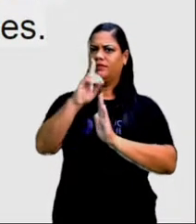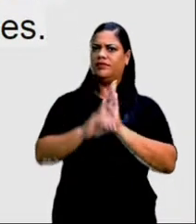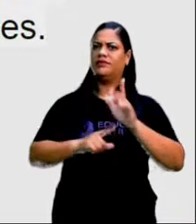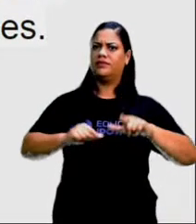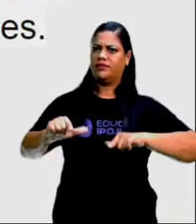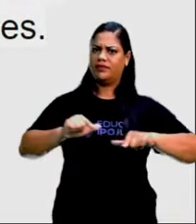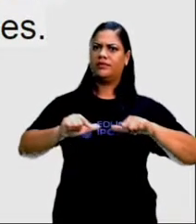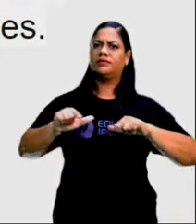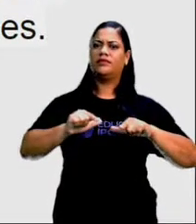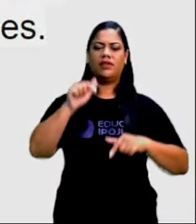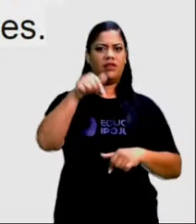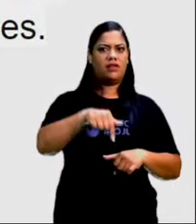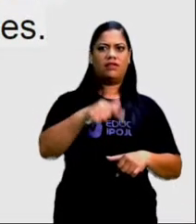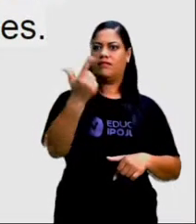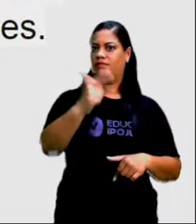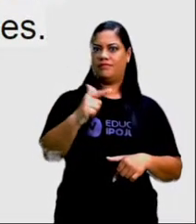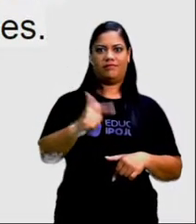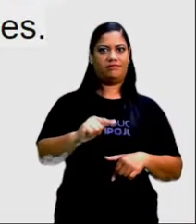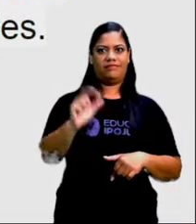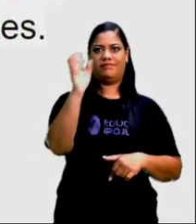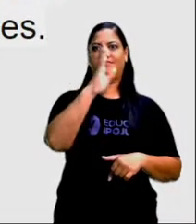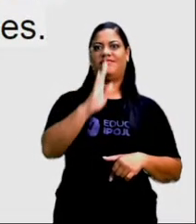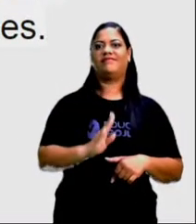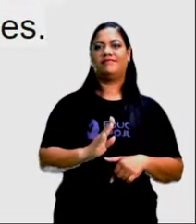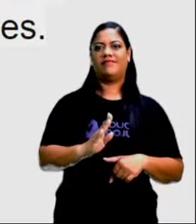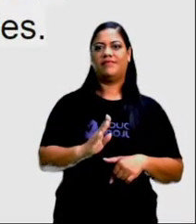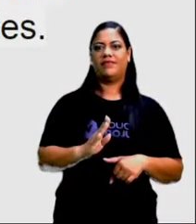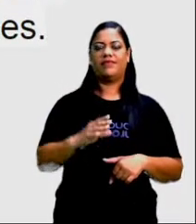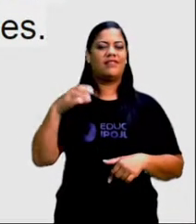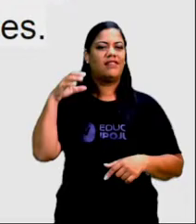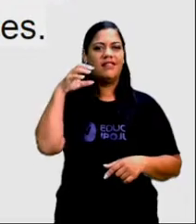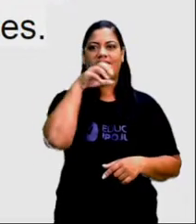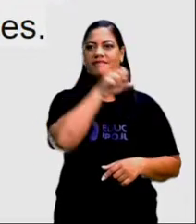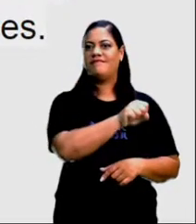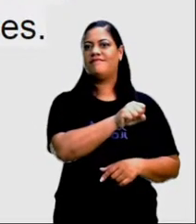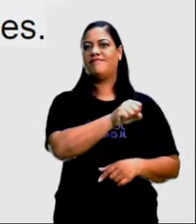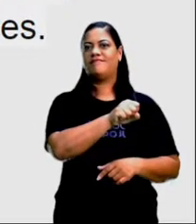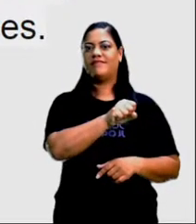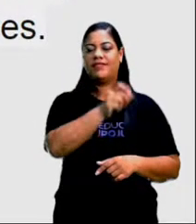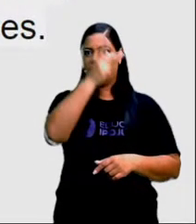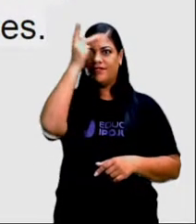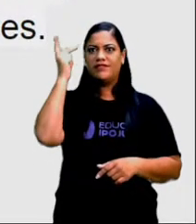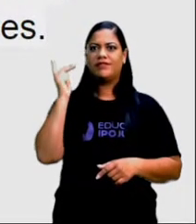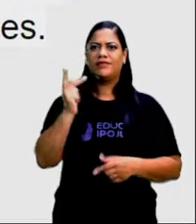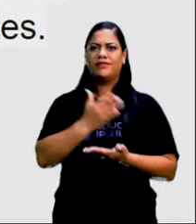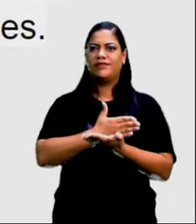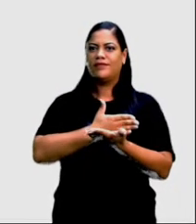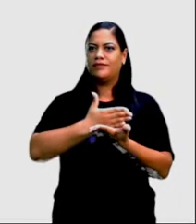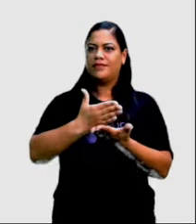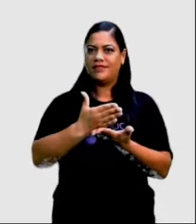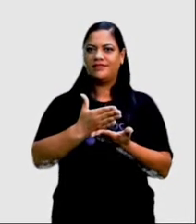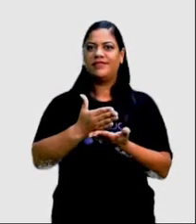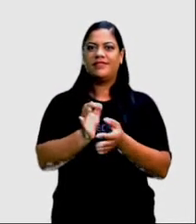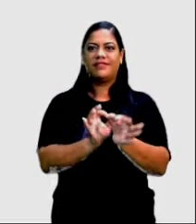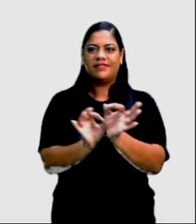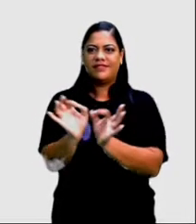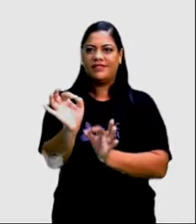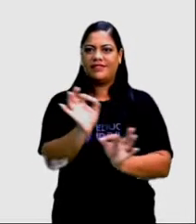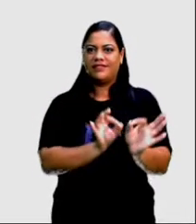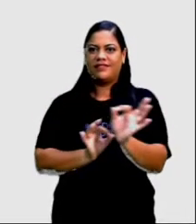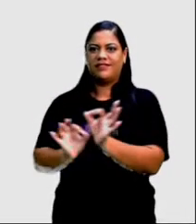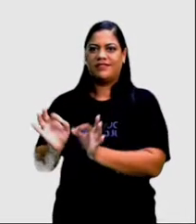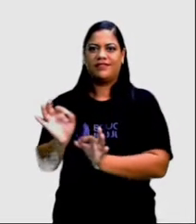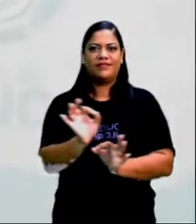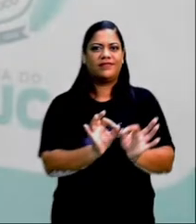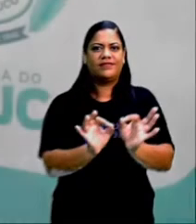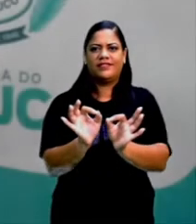eles tinham direitos trabalhistas, e aqui ele não tinha. Assim, rapidamente, essas pessoas começaram a formar